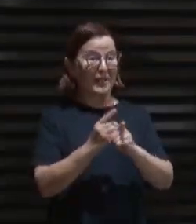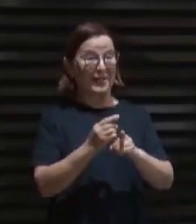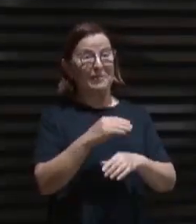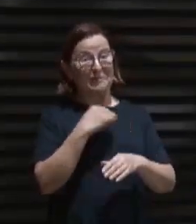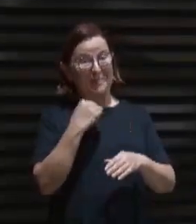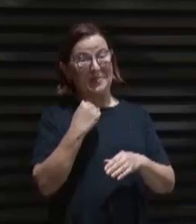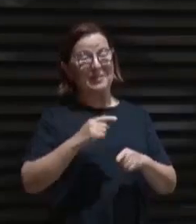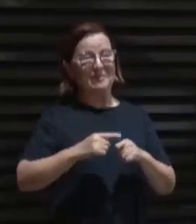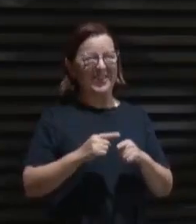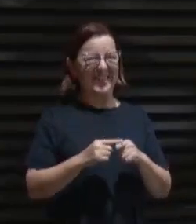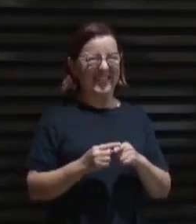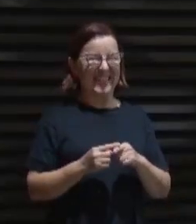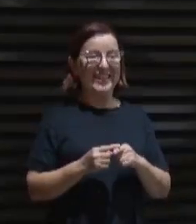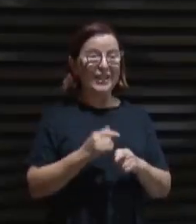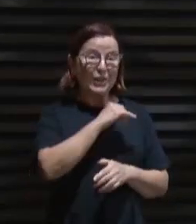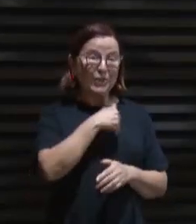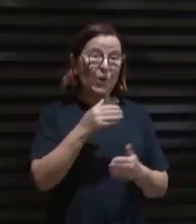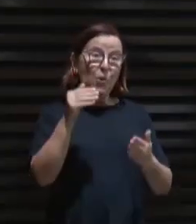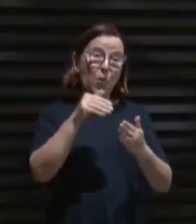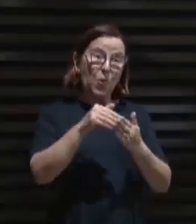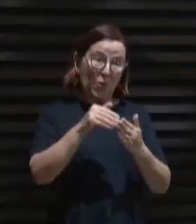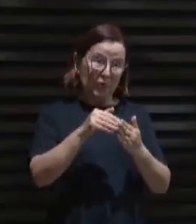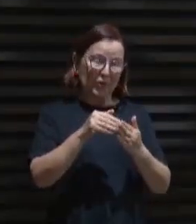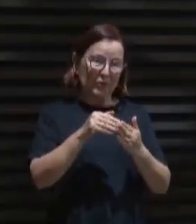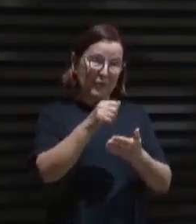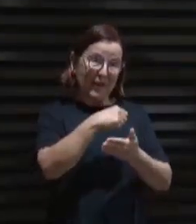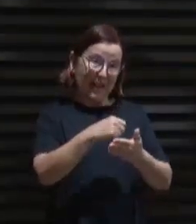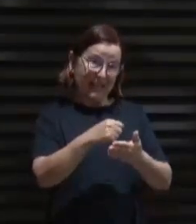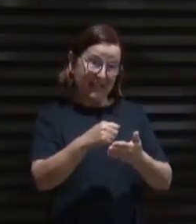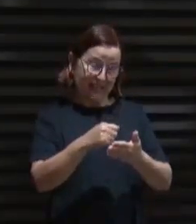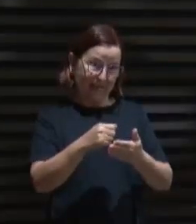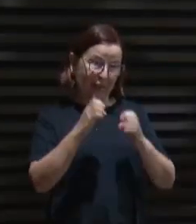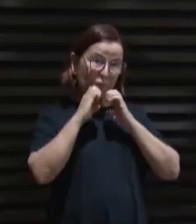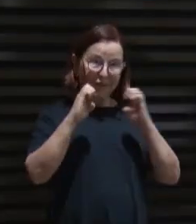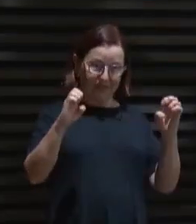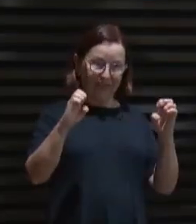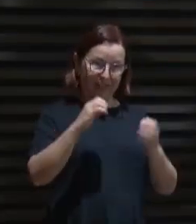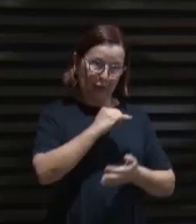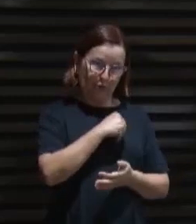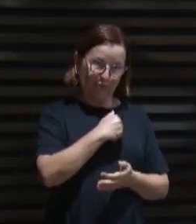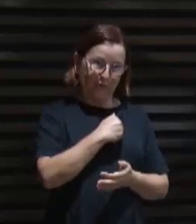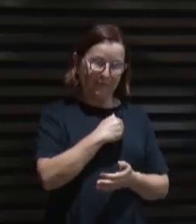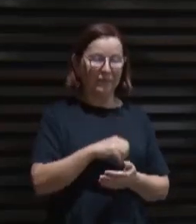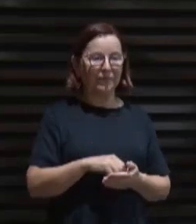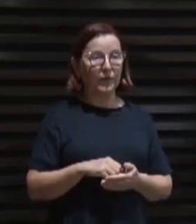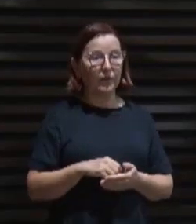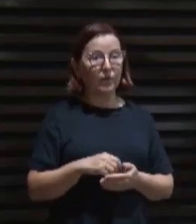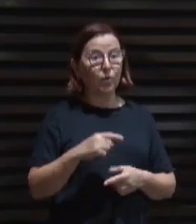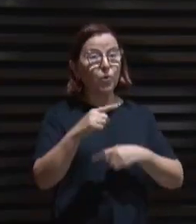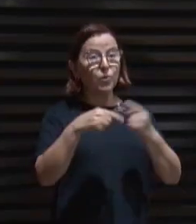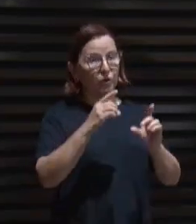Porque ele foi o último a escrever o Evangelho. O Evangelho de João é o último. E já tinham morrido os